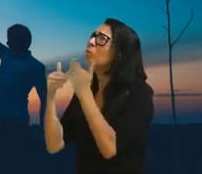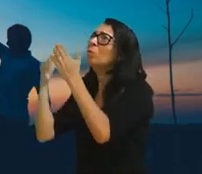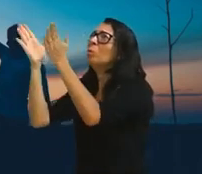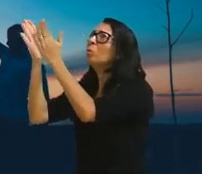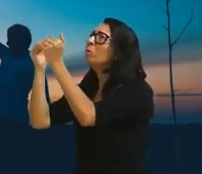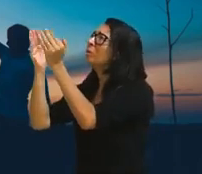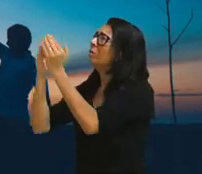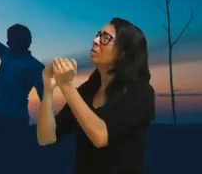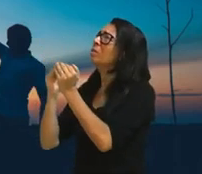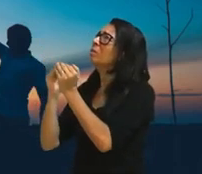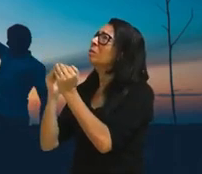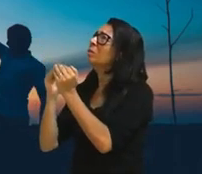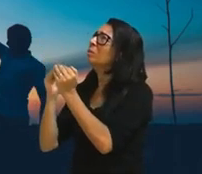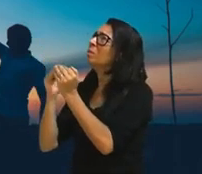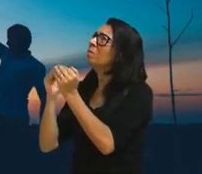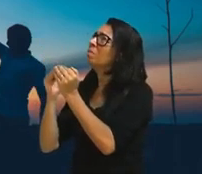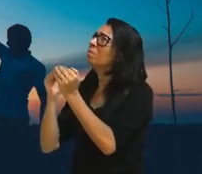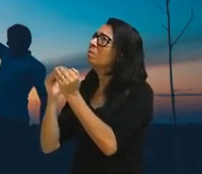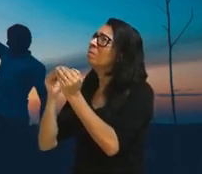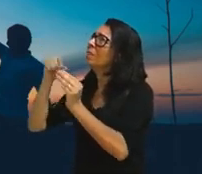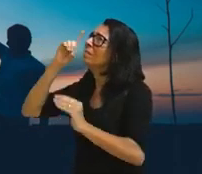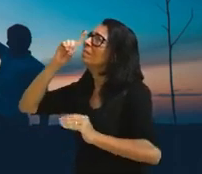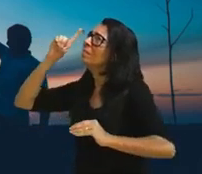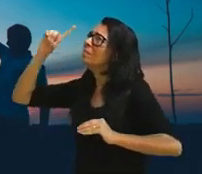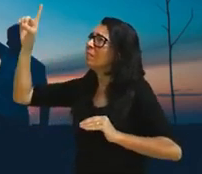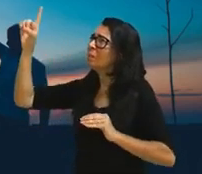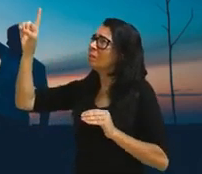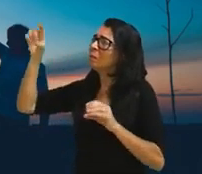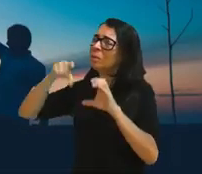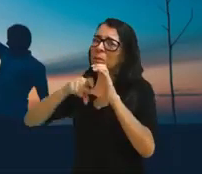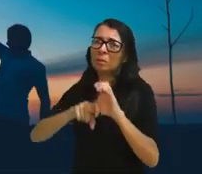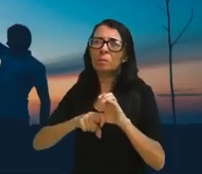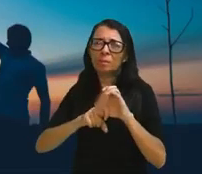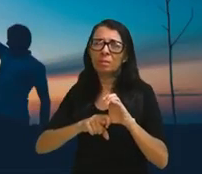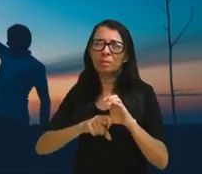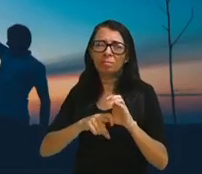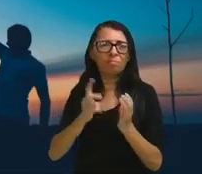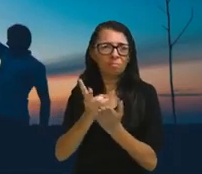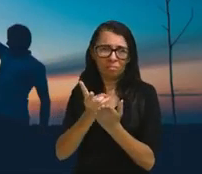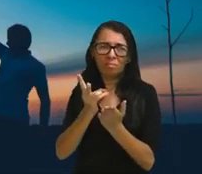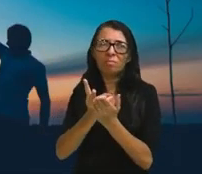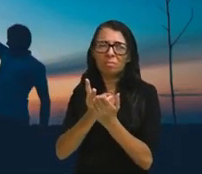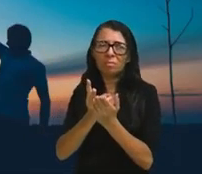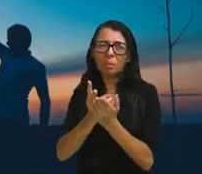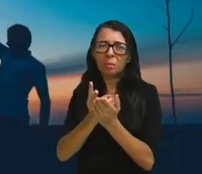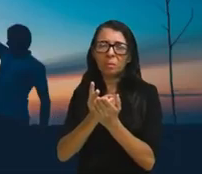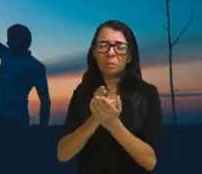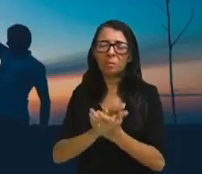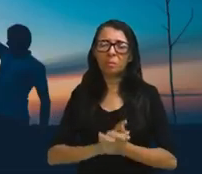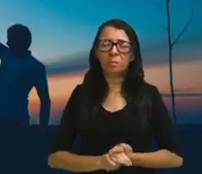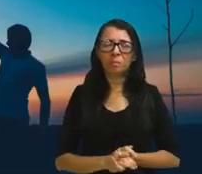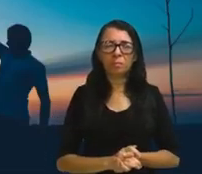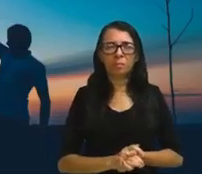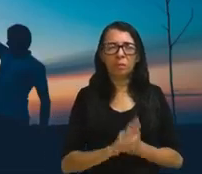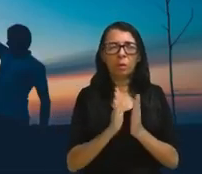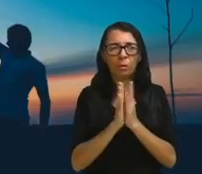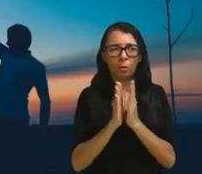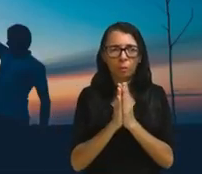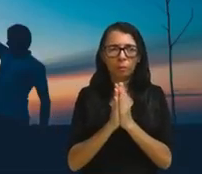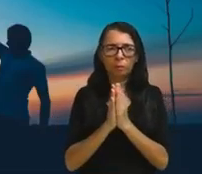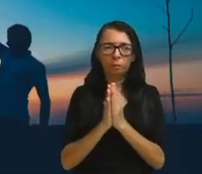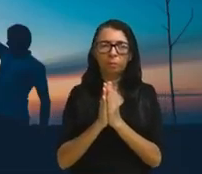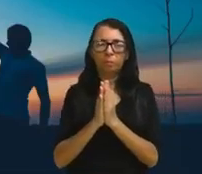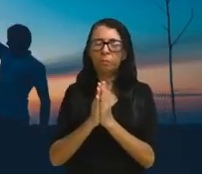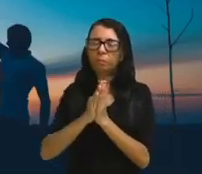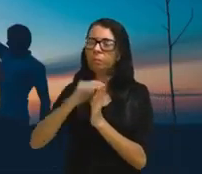bondade e que Ele possa socorrê-lo e socorrer a sua vida nesse tempo. Vamos orar. Deus, em nome de